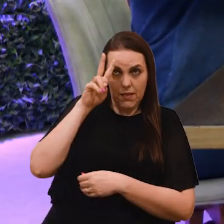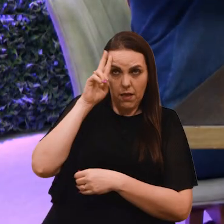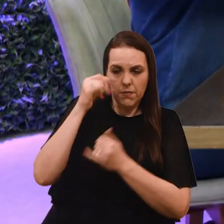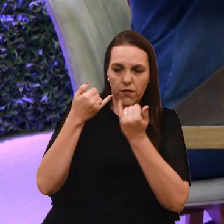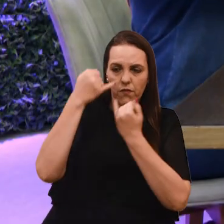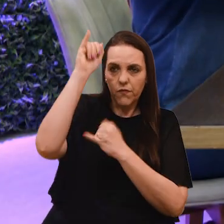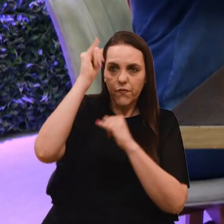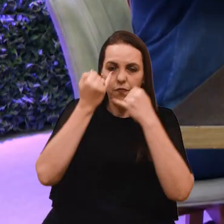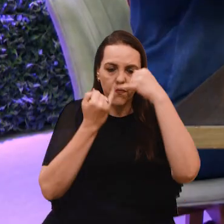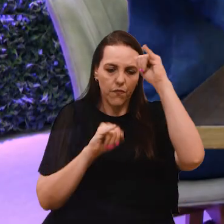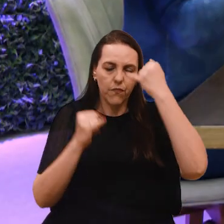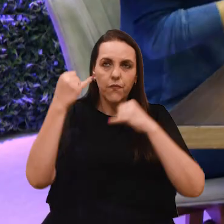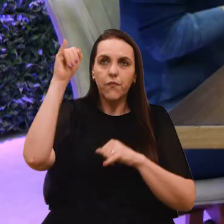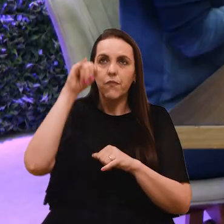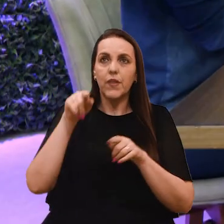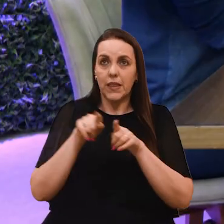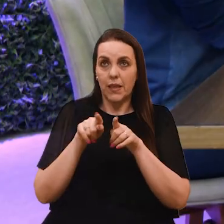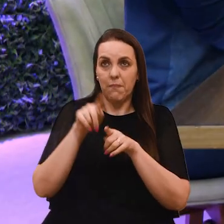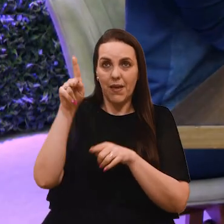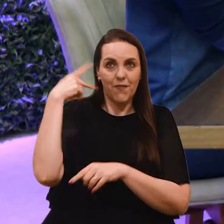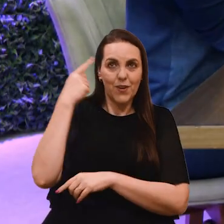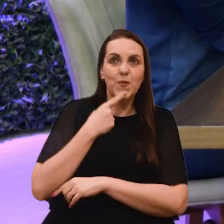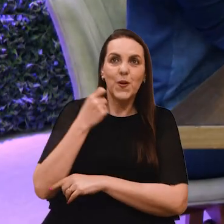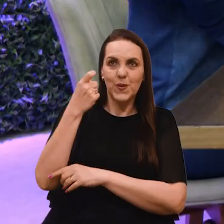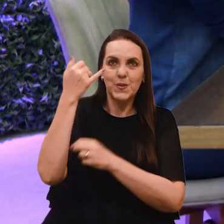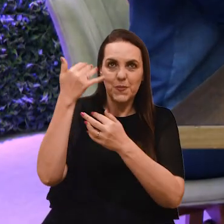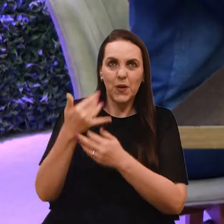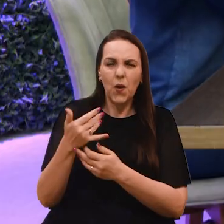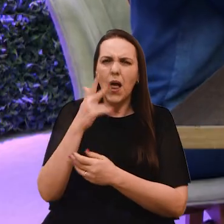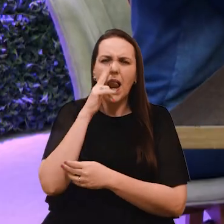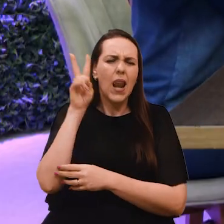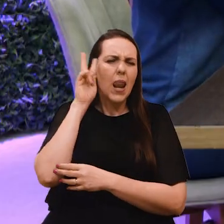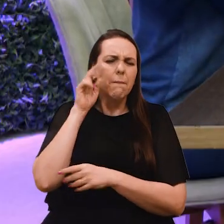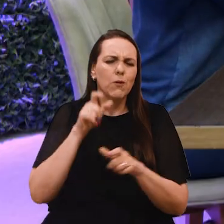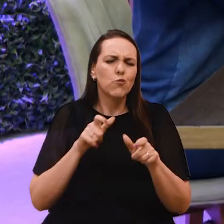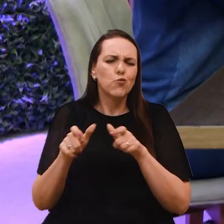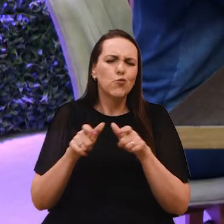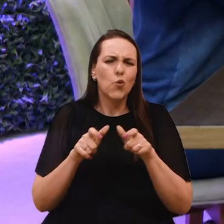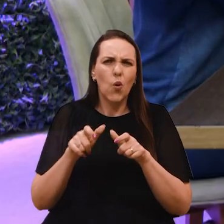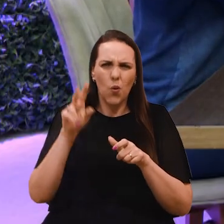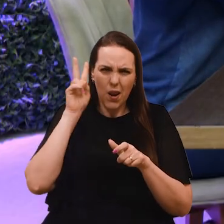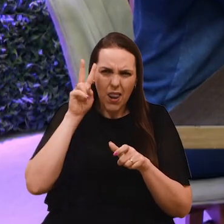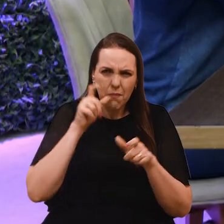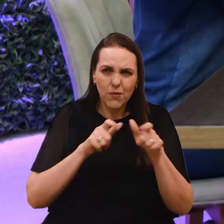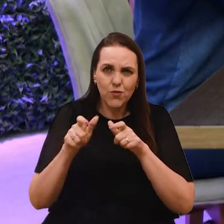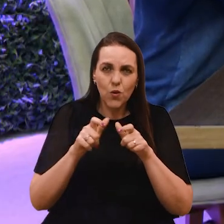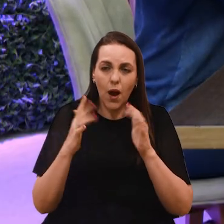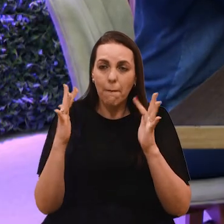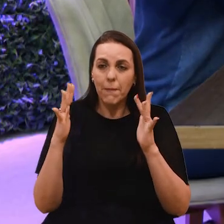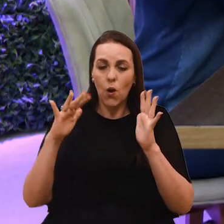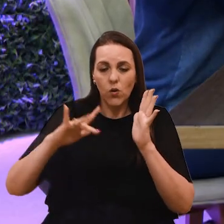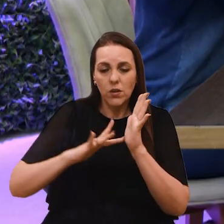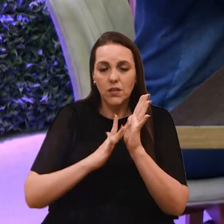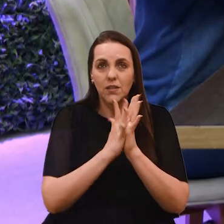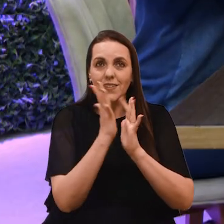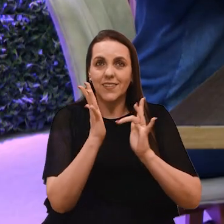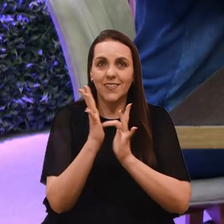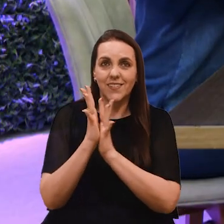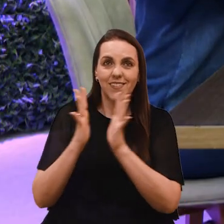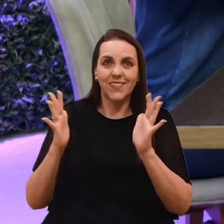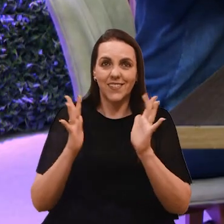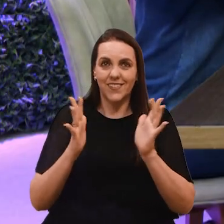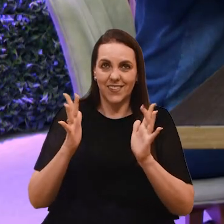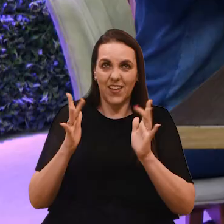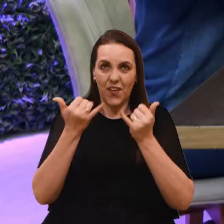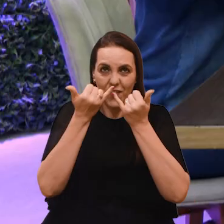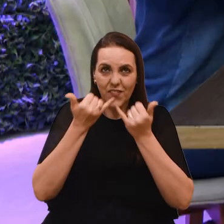própria vereadora fala, me lembra aquele jogo. Sabe aquele jogo que você tinha com as mãos? Tu não joga